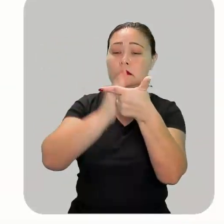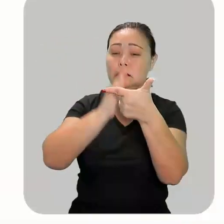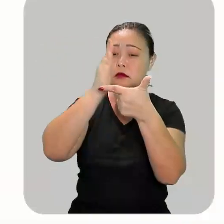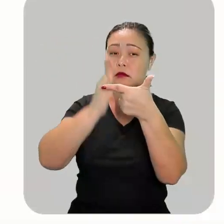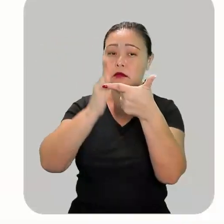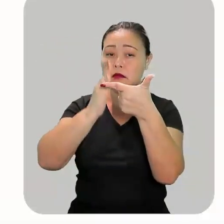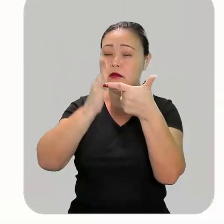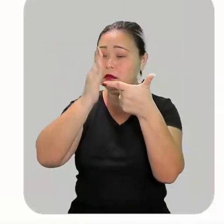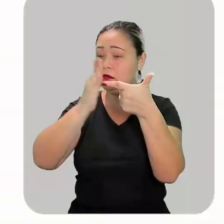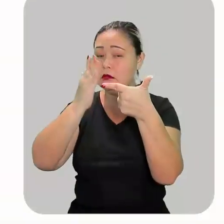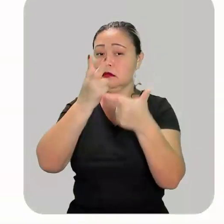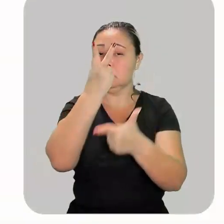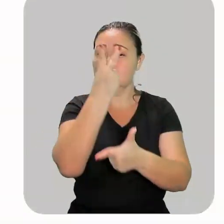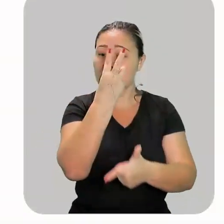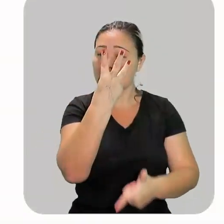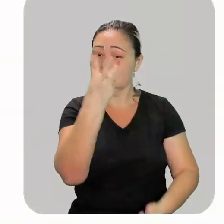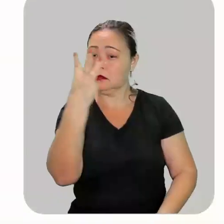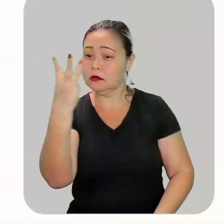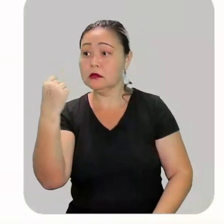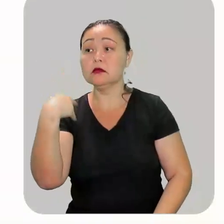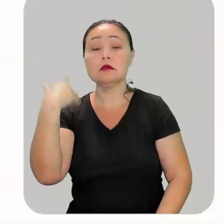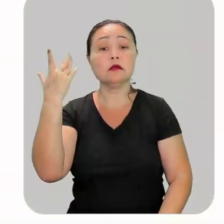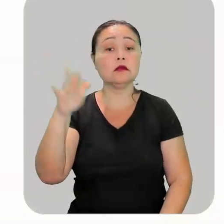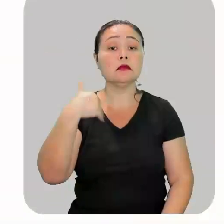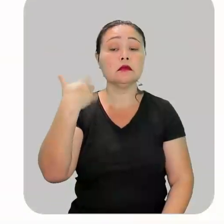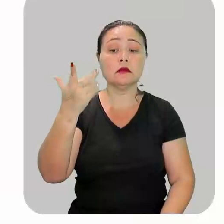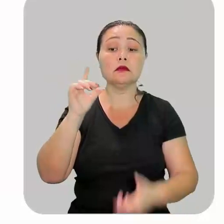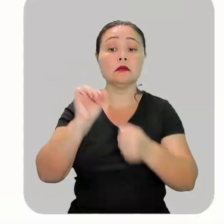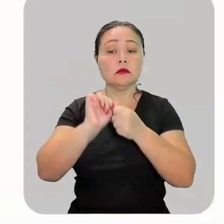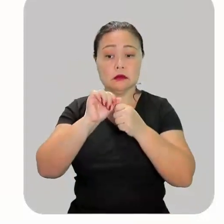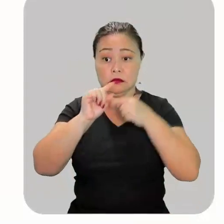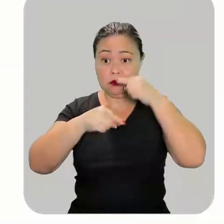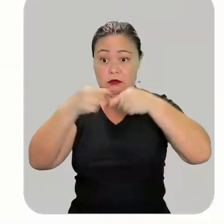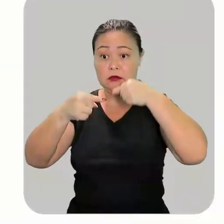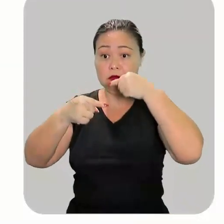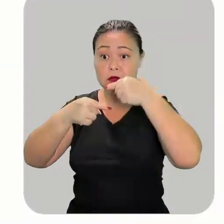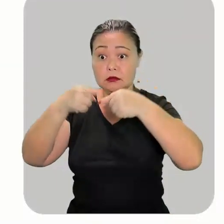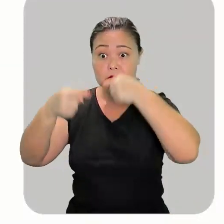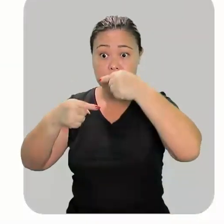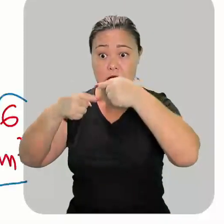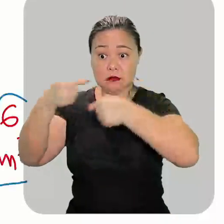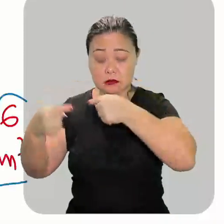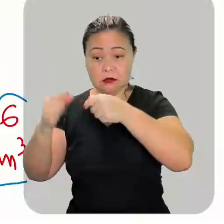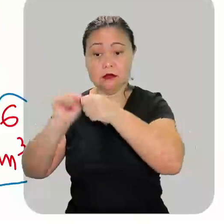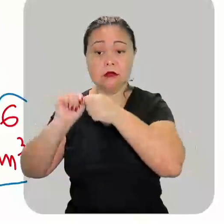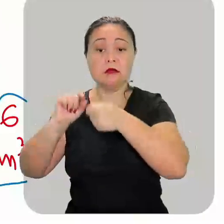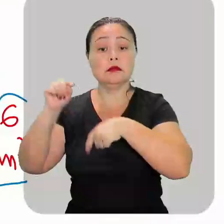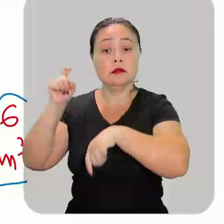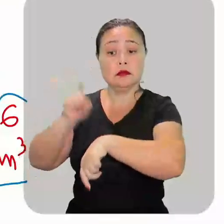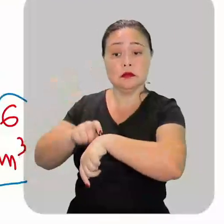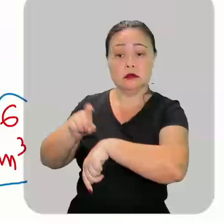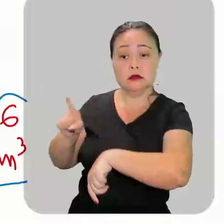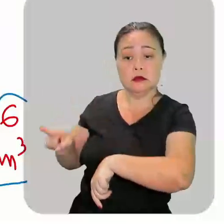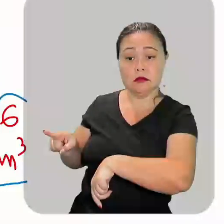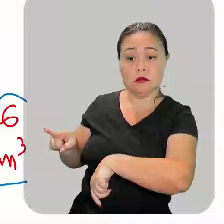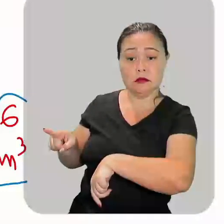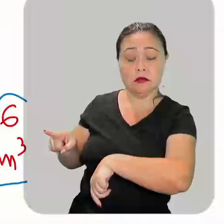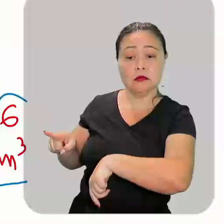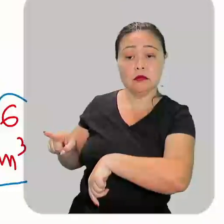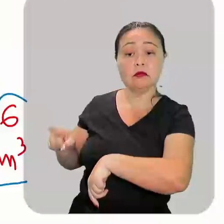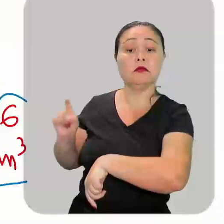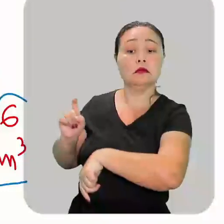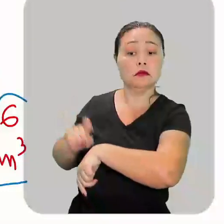Em 3 né? pedaços. Em 3 pedaços. Por isso que os pulinhos são maiores, né? Isso. Entendeu? Então, a hora que você for fazer essa transformação